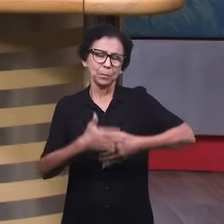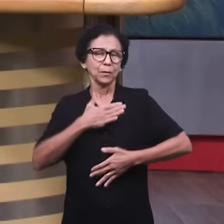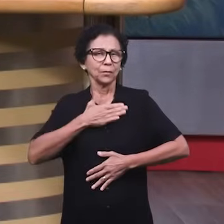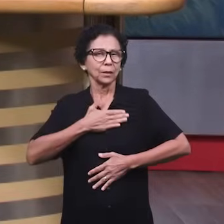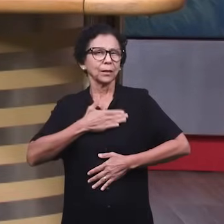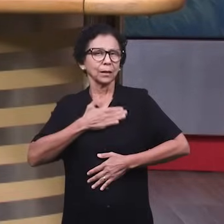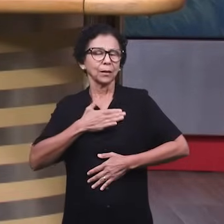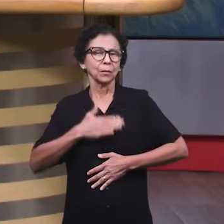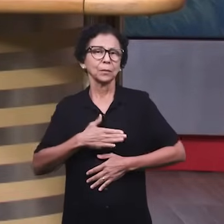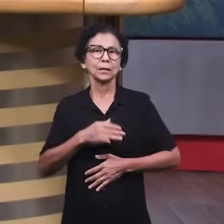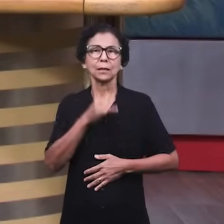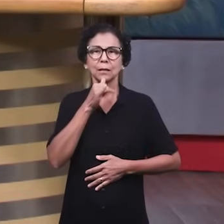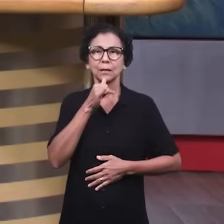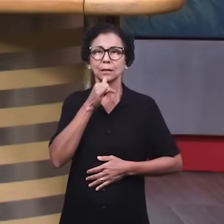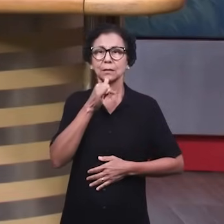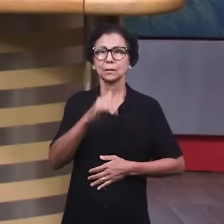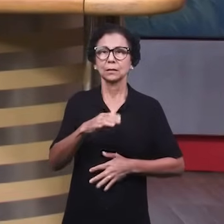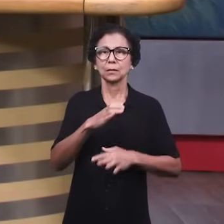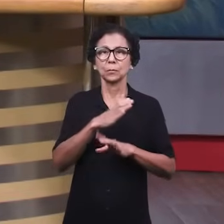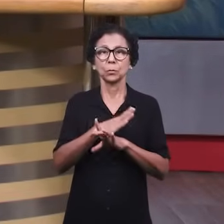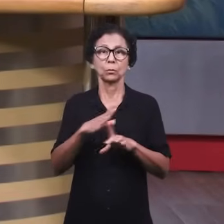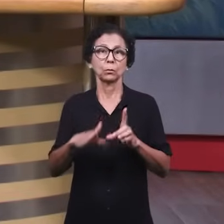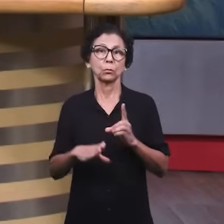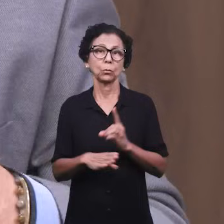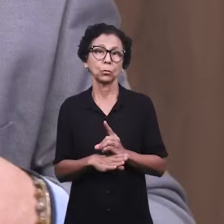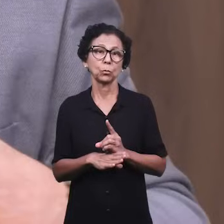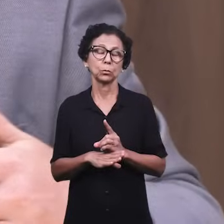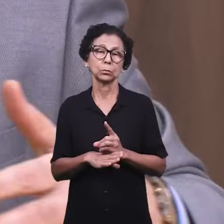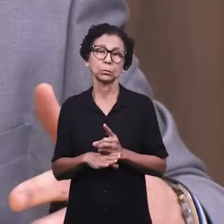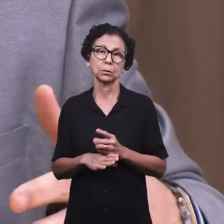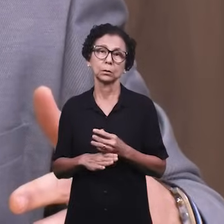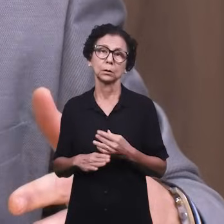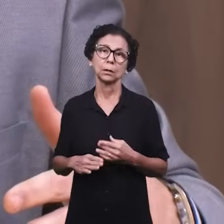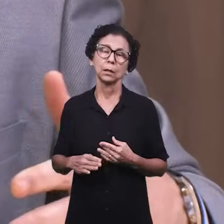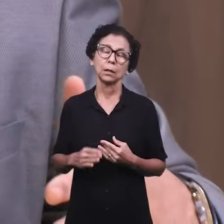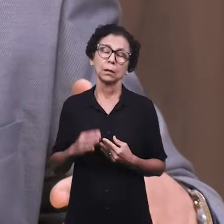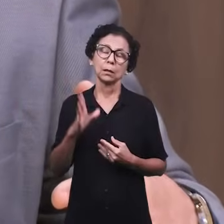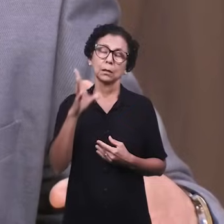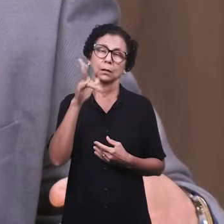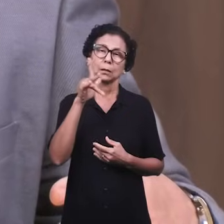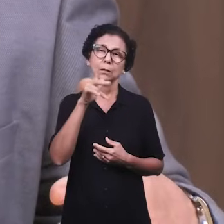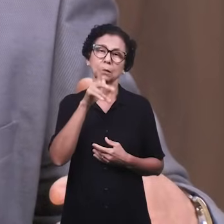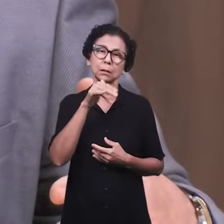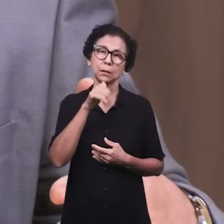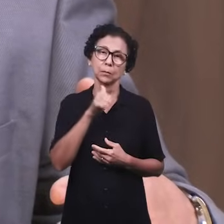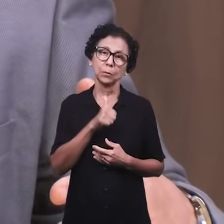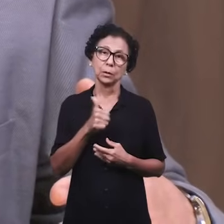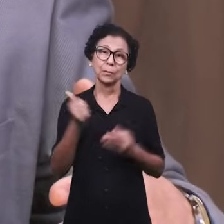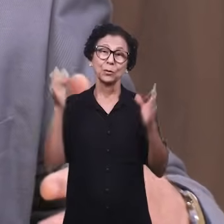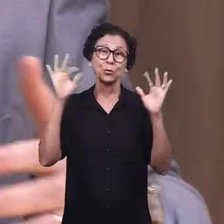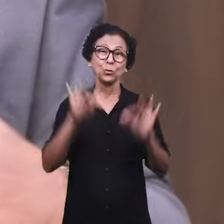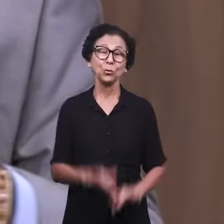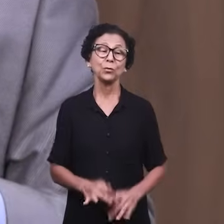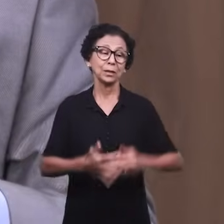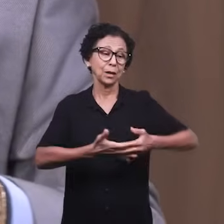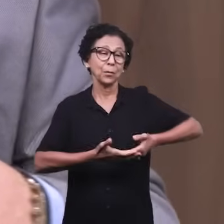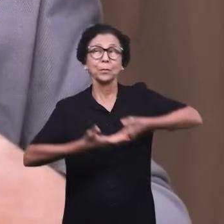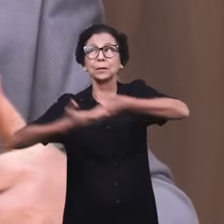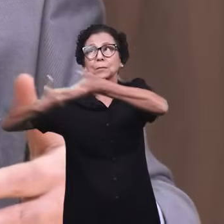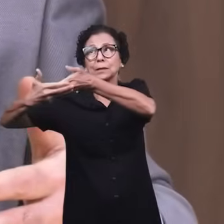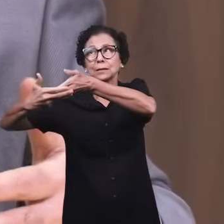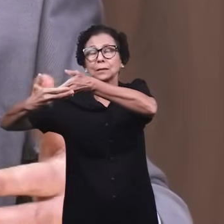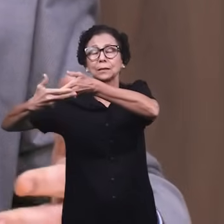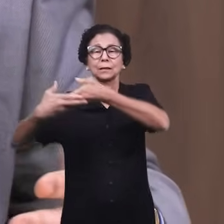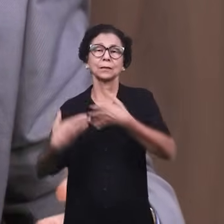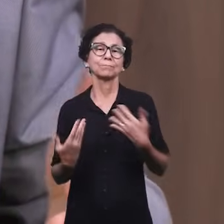né isso às vezes por exemplo se você tem um culto que ele vai se e prosseguir e ao final do culto ali a apresentação então ao